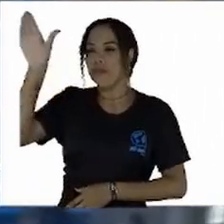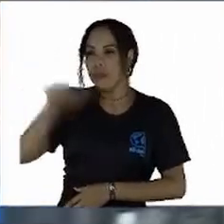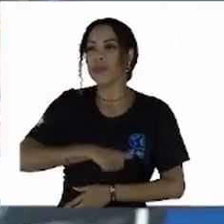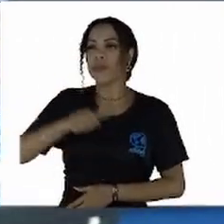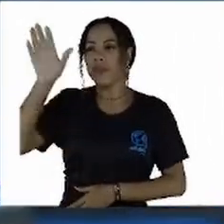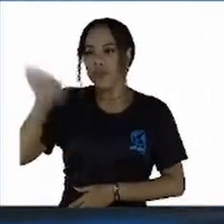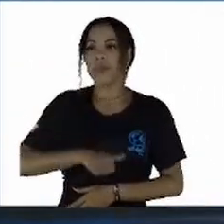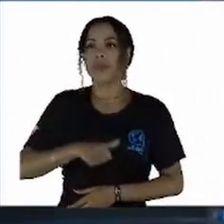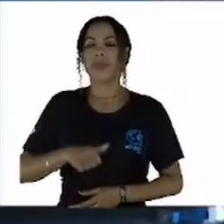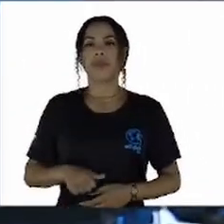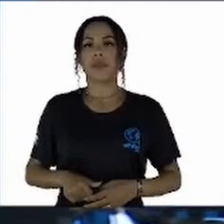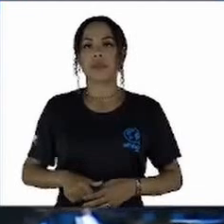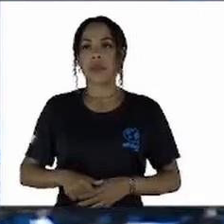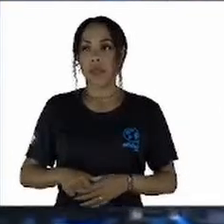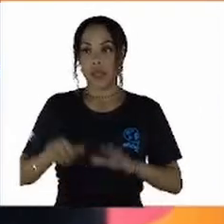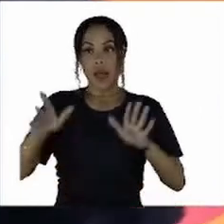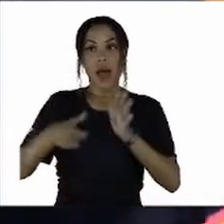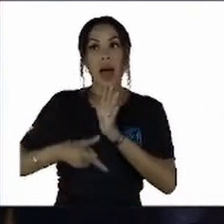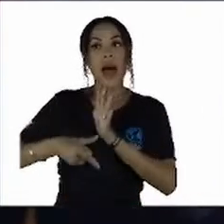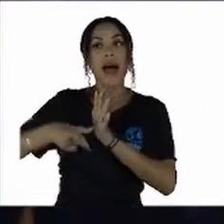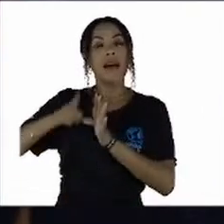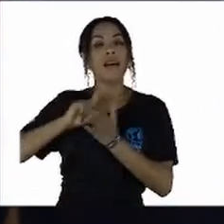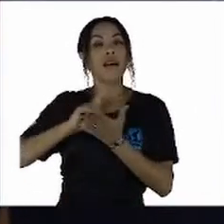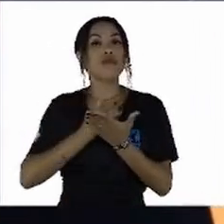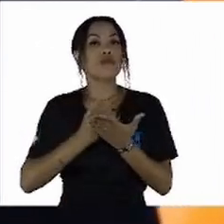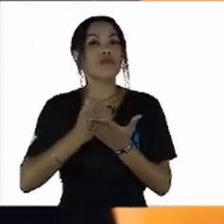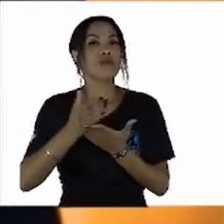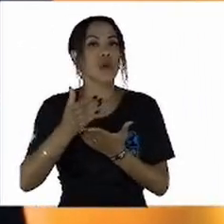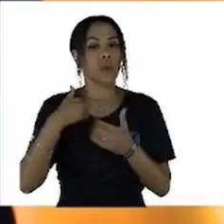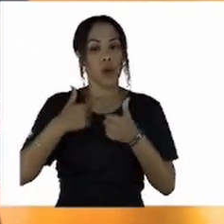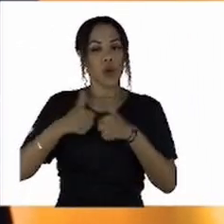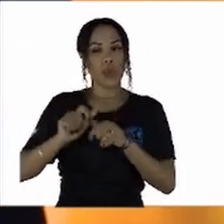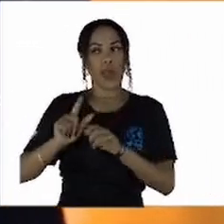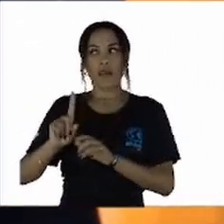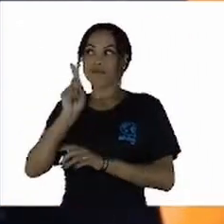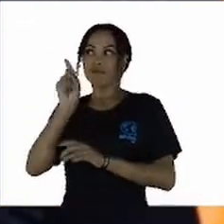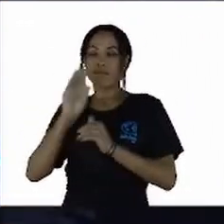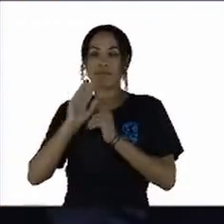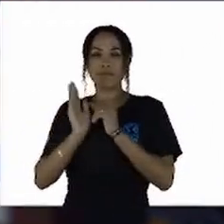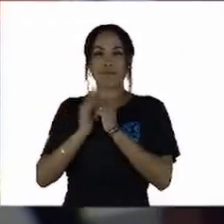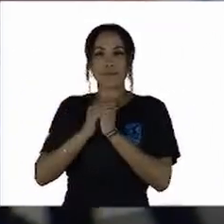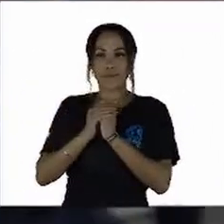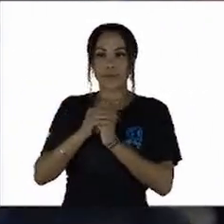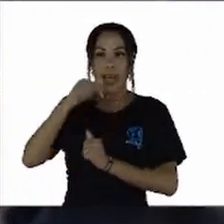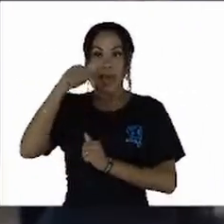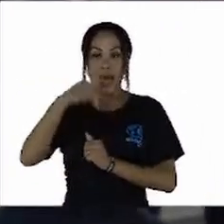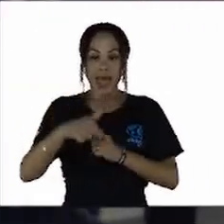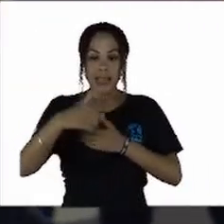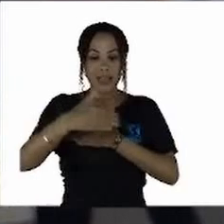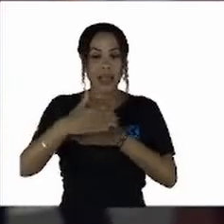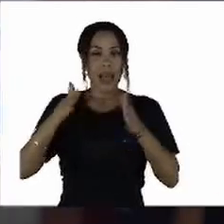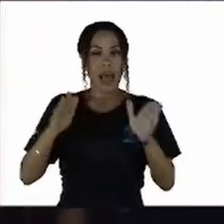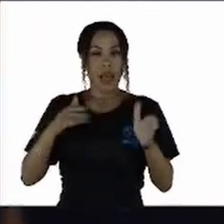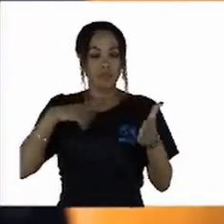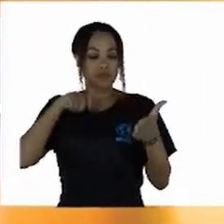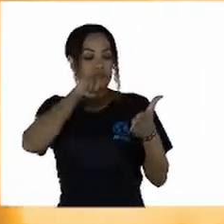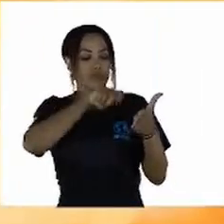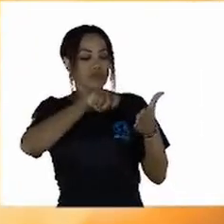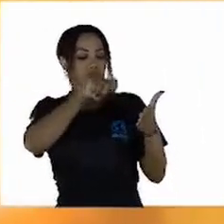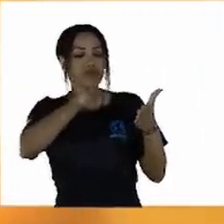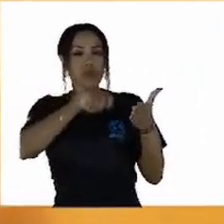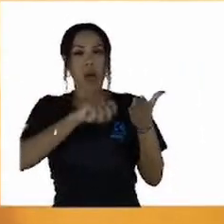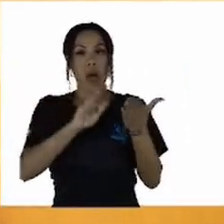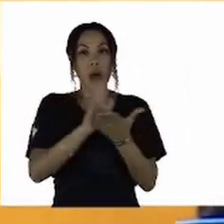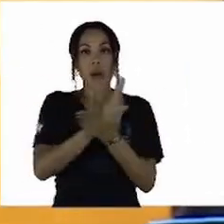cá. Antes de começar, eu estava ali atrás e aqui nessa caixa eu escrevi algumas